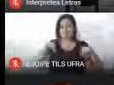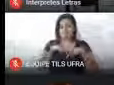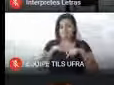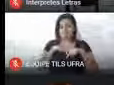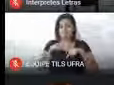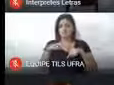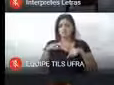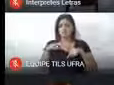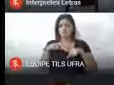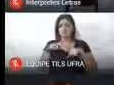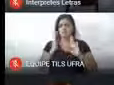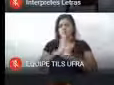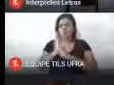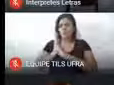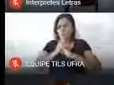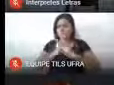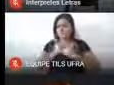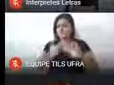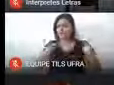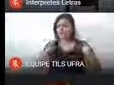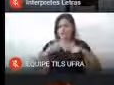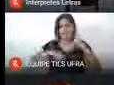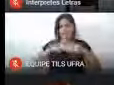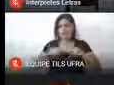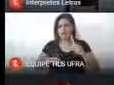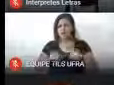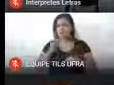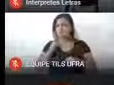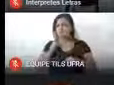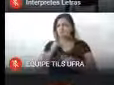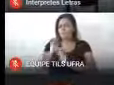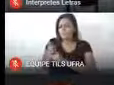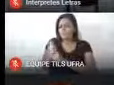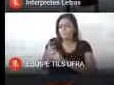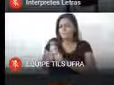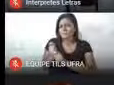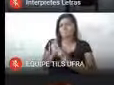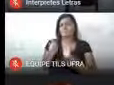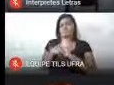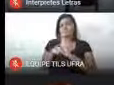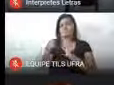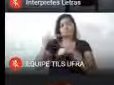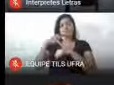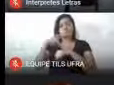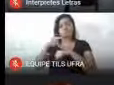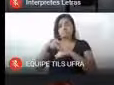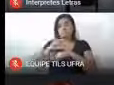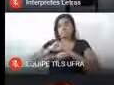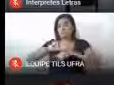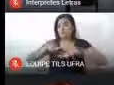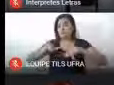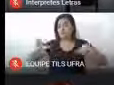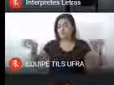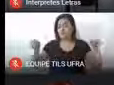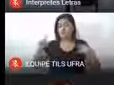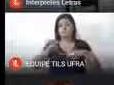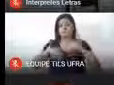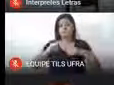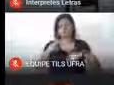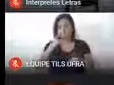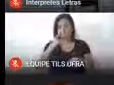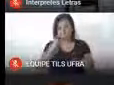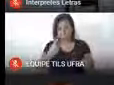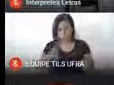ela mostrou os artefatos. Tratava-se de machadinhas, né, de pedra e outros objetos muito interessantes. Você via que aquilo